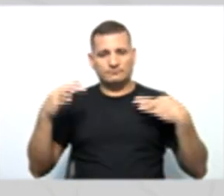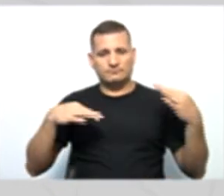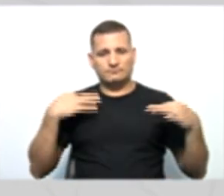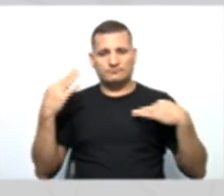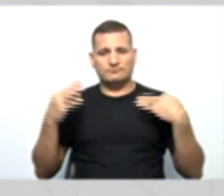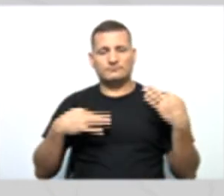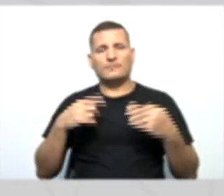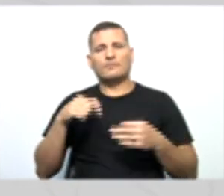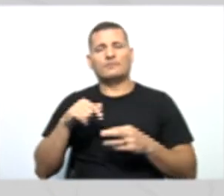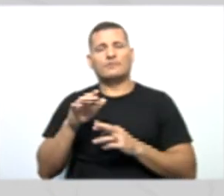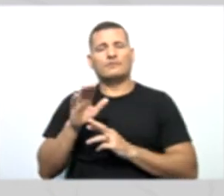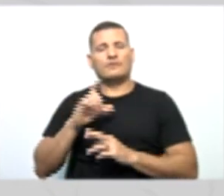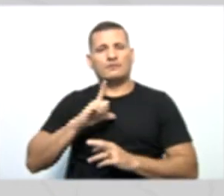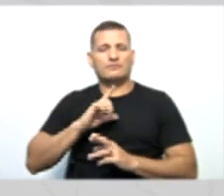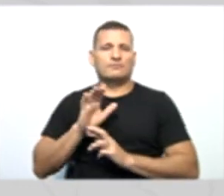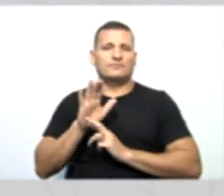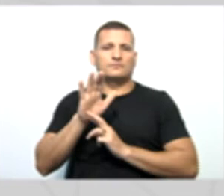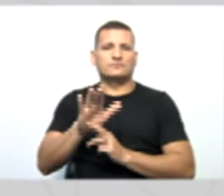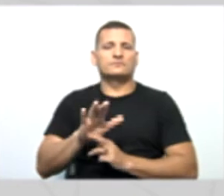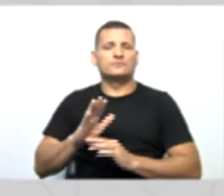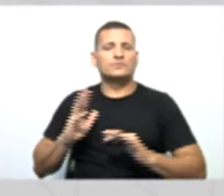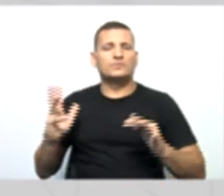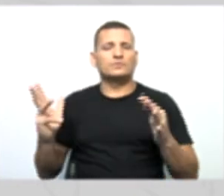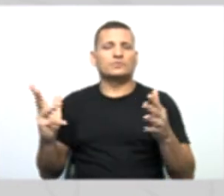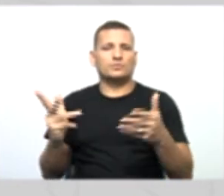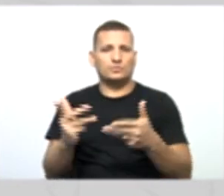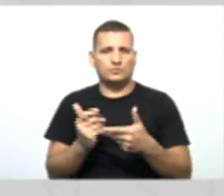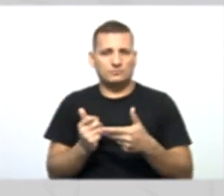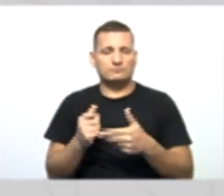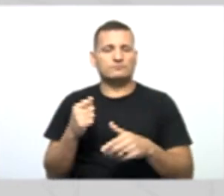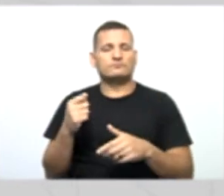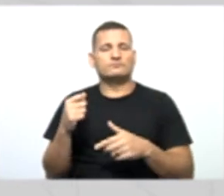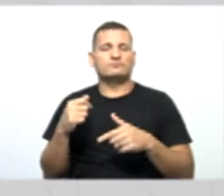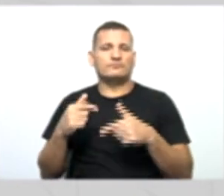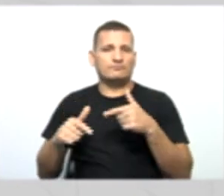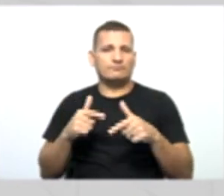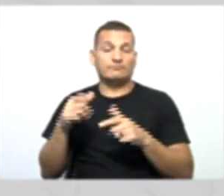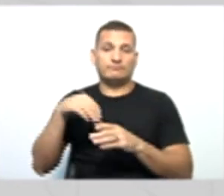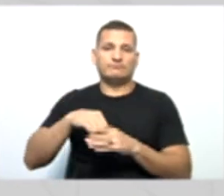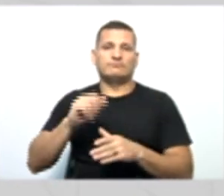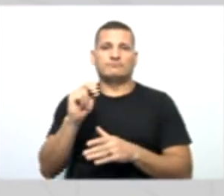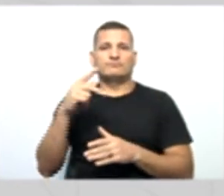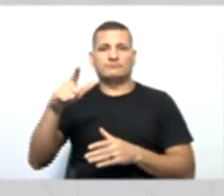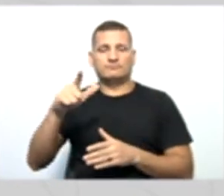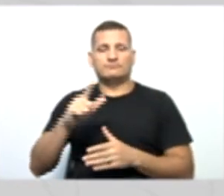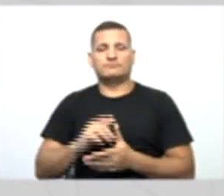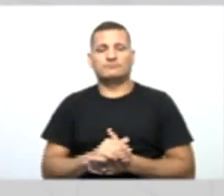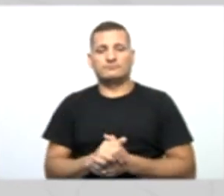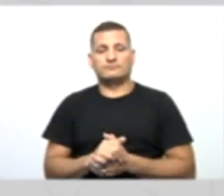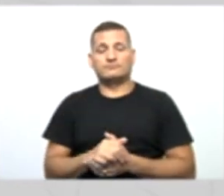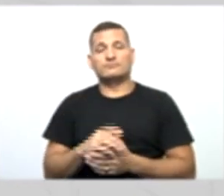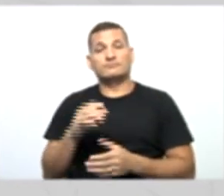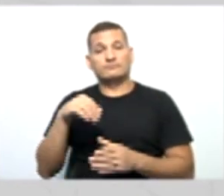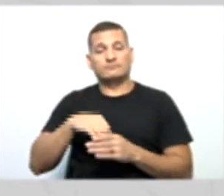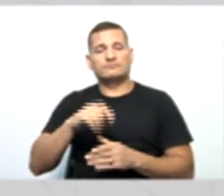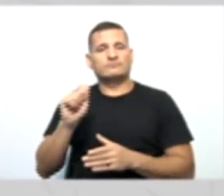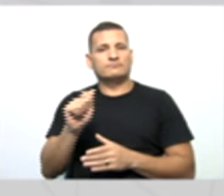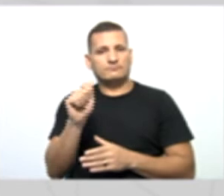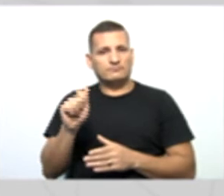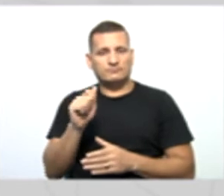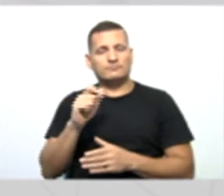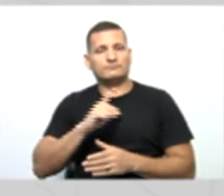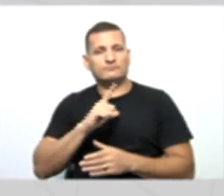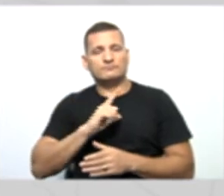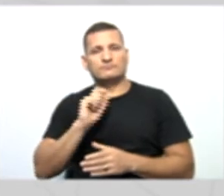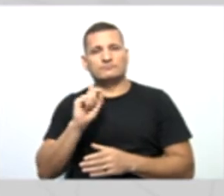pelos representantes de todos os negócios que fazem parte do APL. Olha que legal! E tendo a associação, provavelmente vai